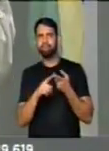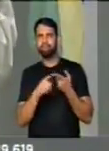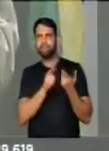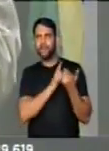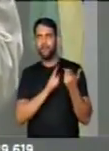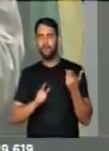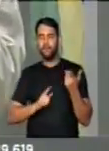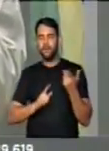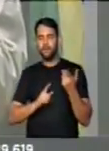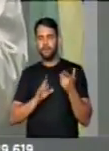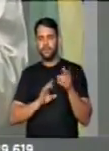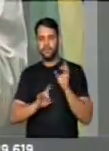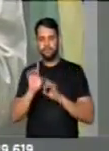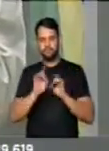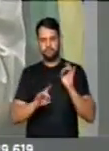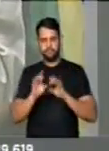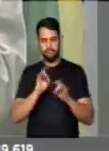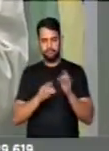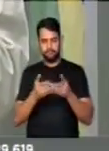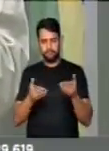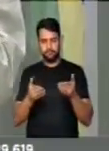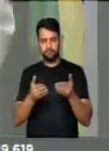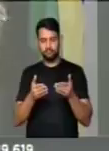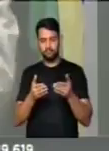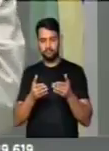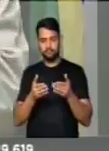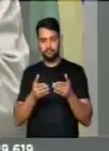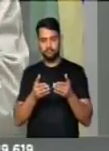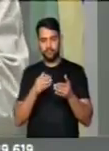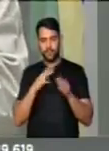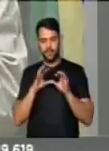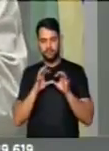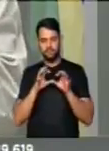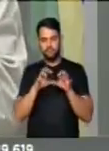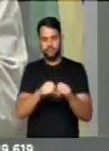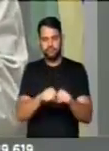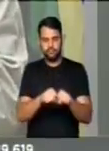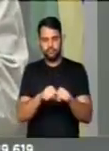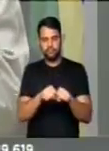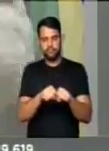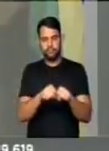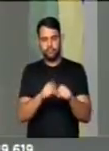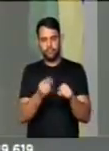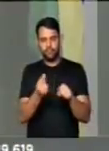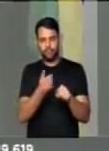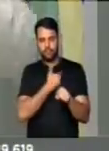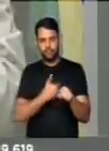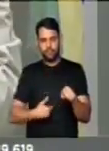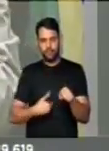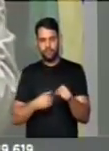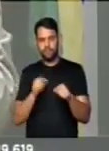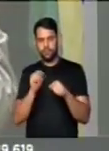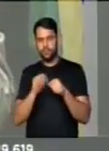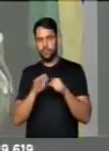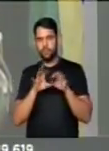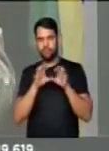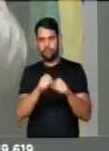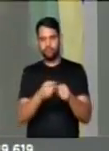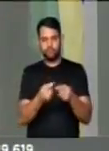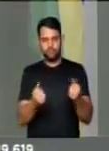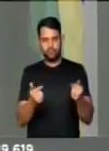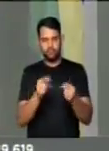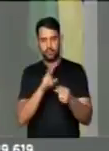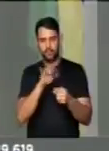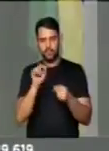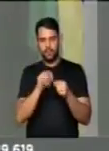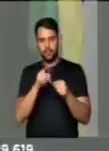um governo que se especializou em avançar no cofre público, no atacado e no varejo.